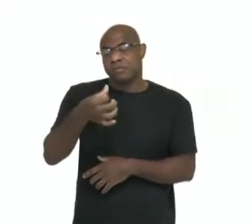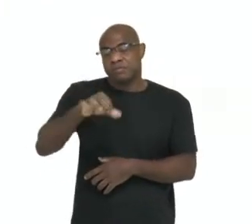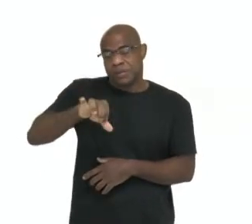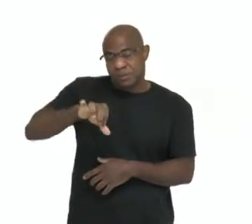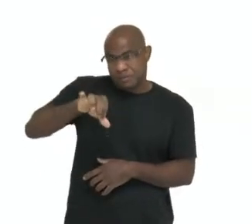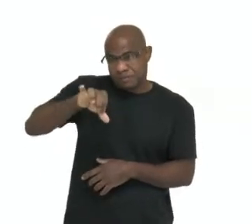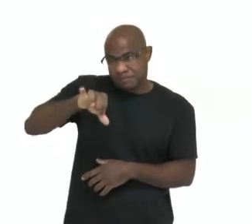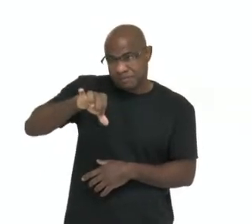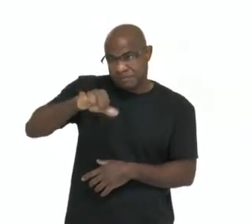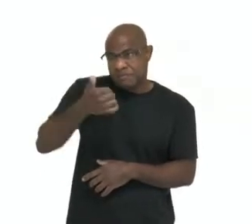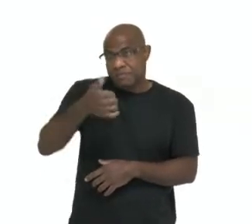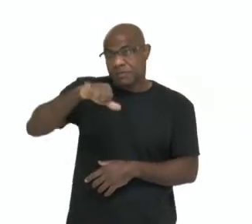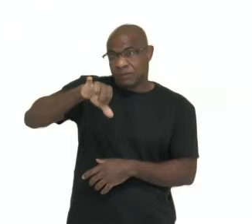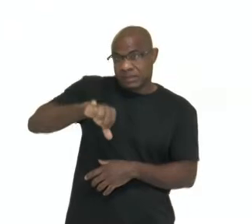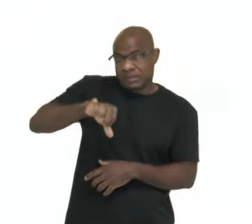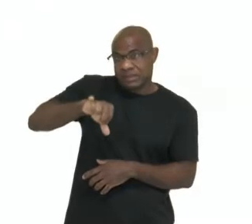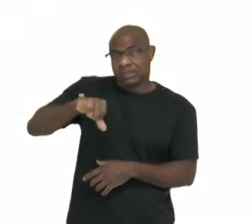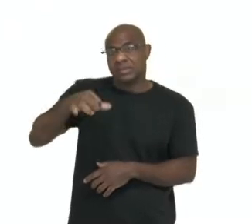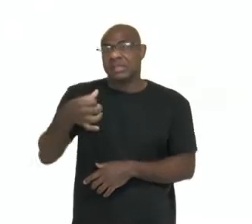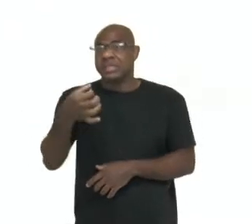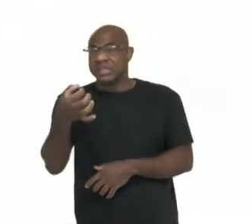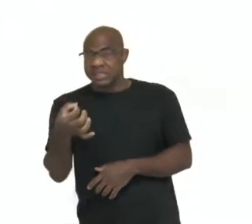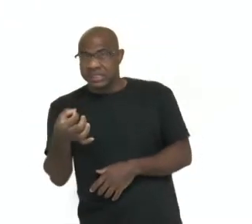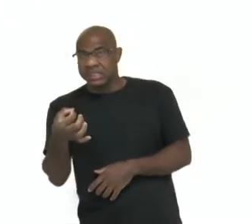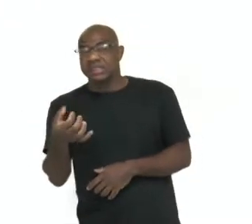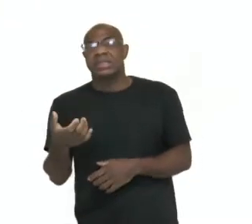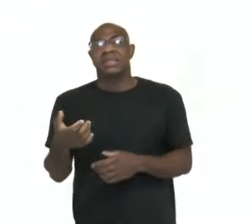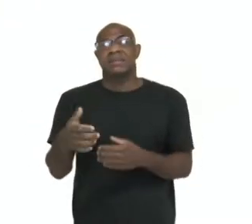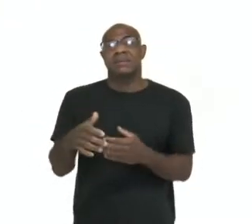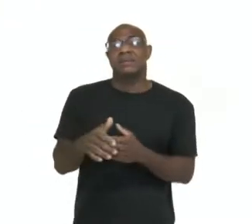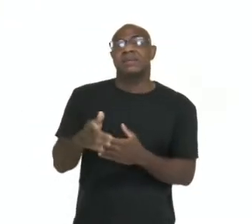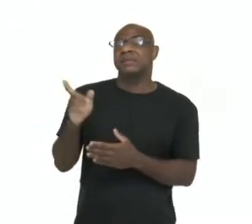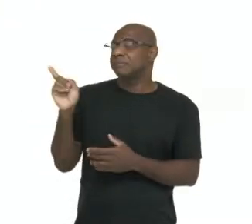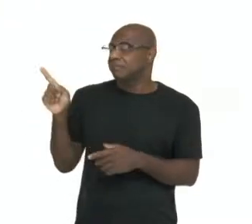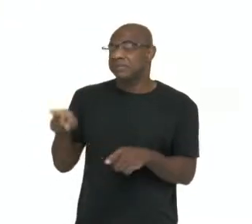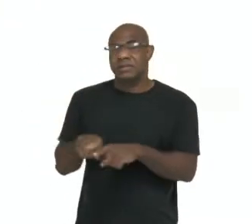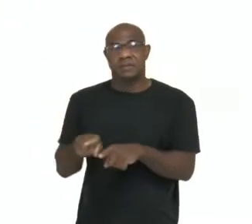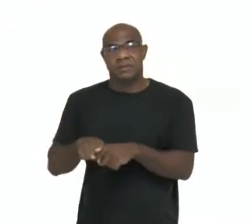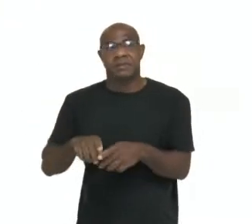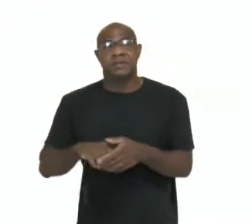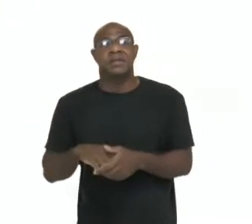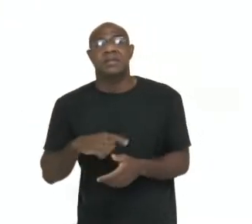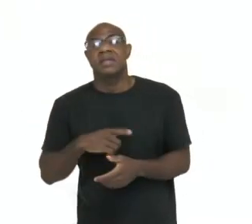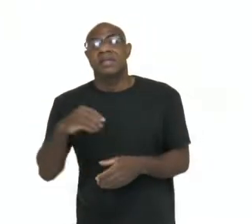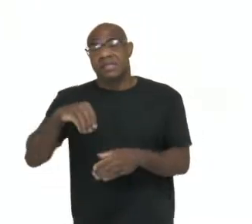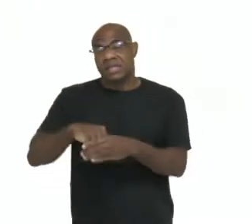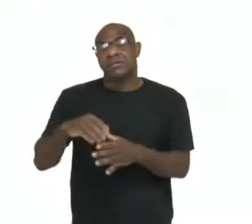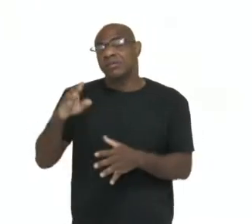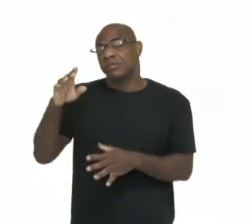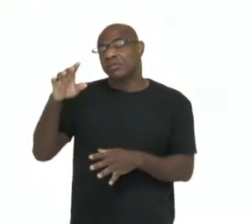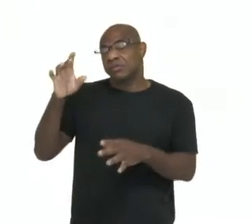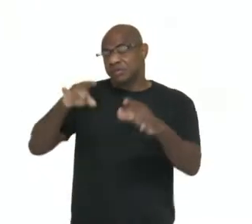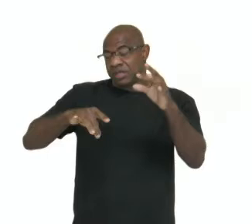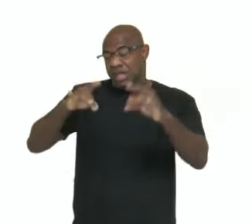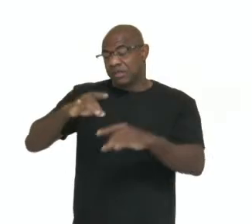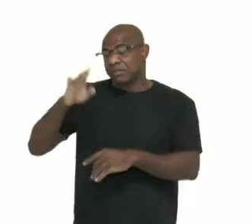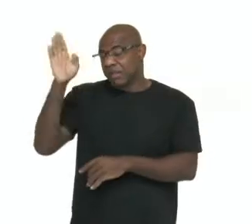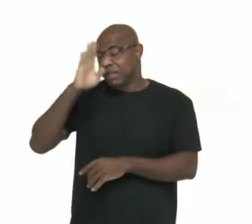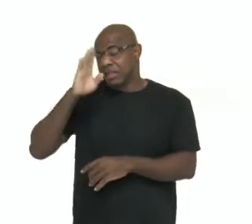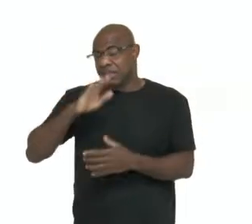Iniciou-se em 1953, né, tendo promovido uma revolução e nacionalização do teatro brasileiro. Sua existência termina